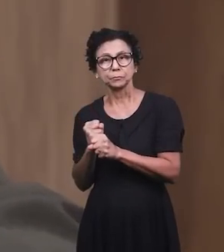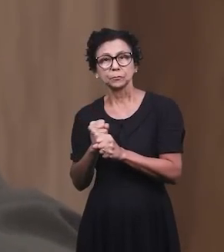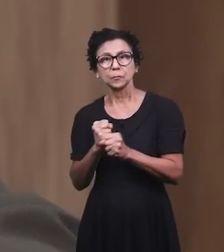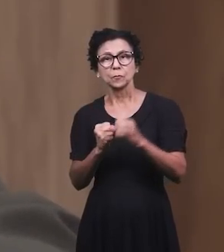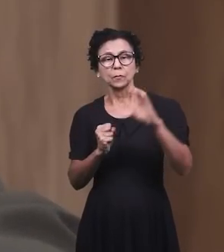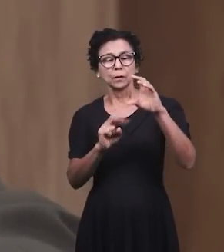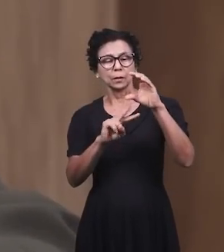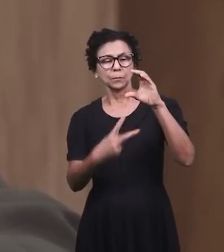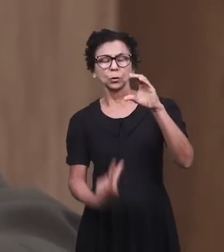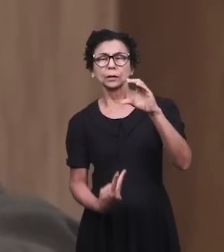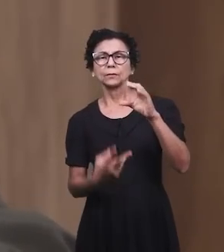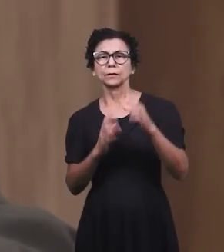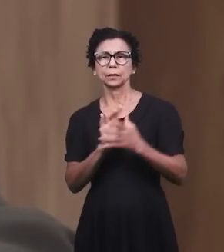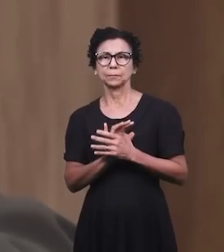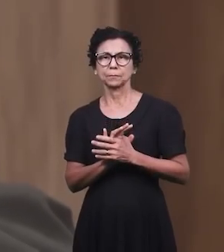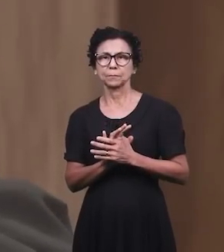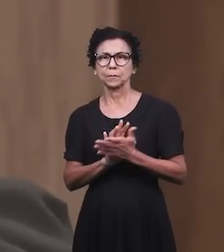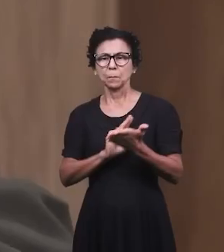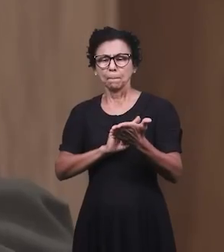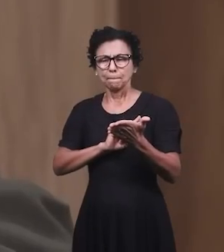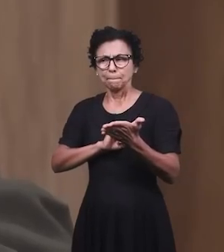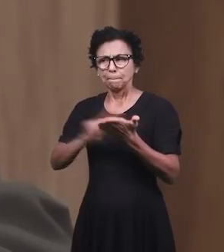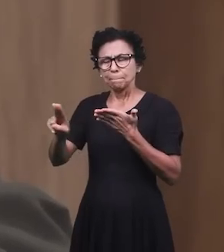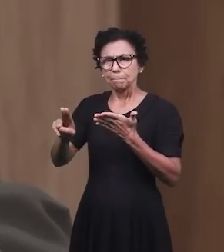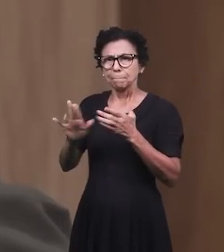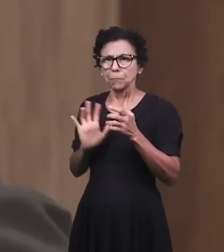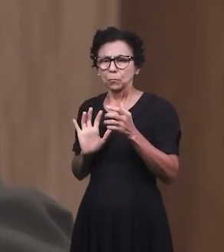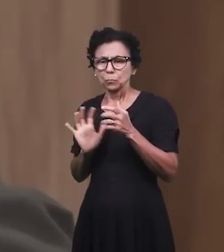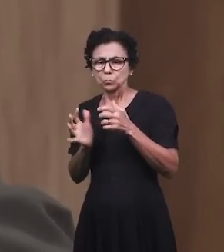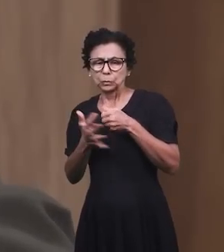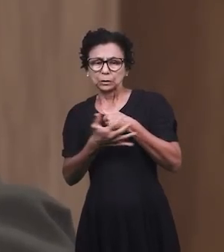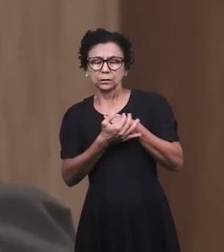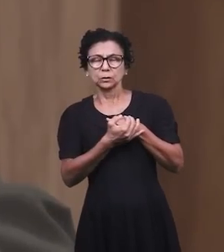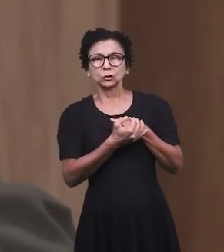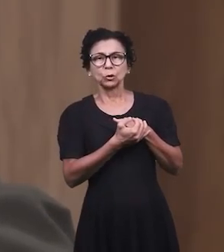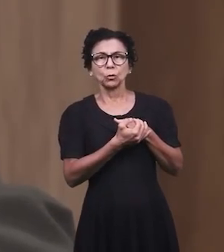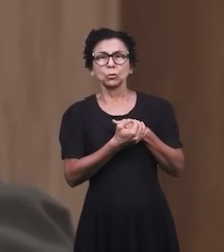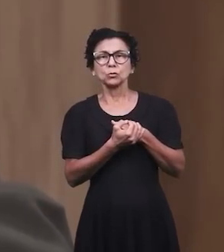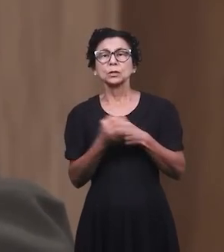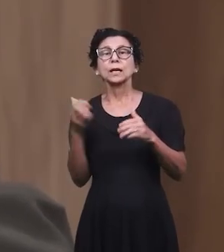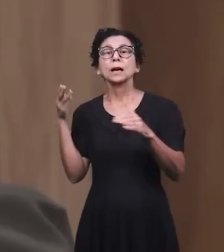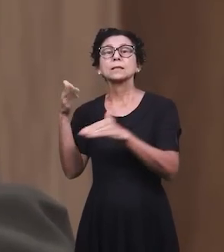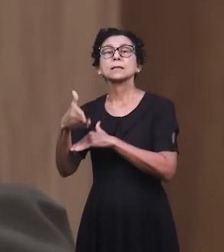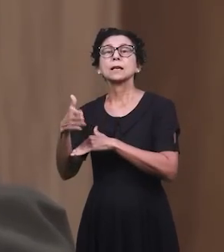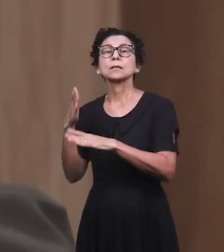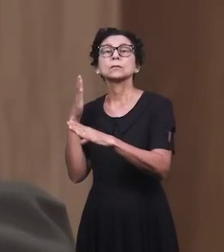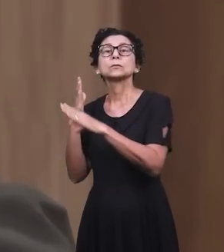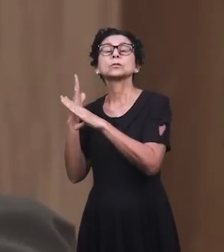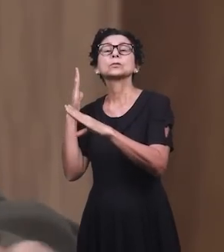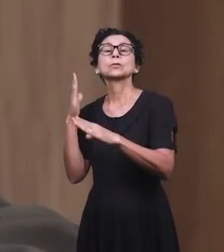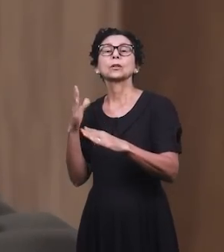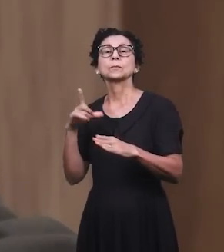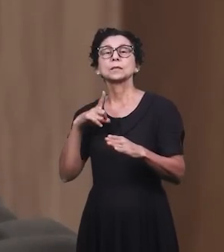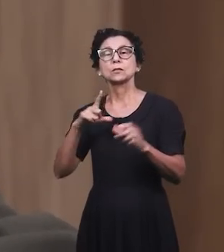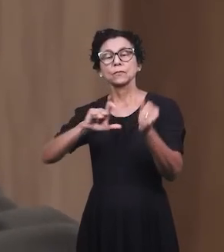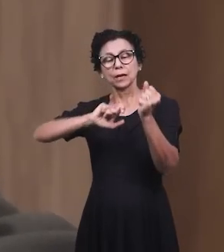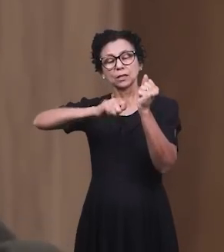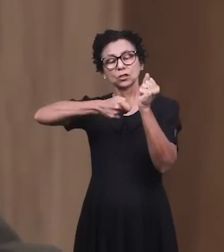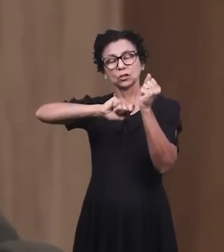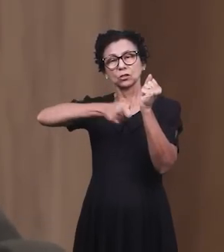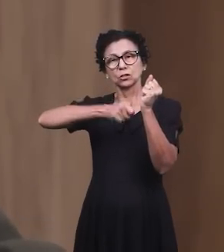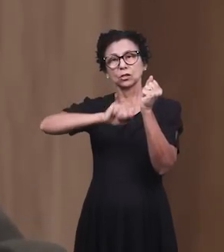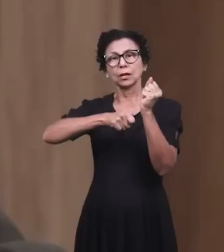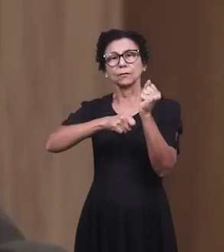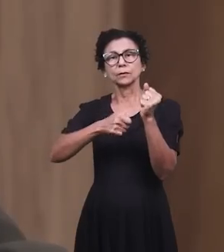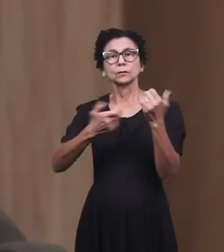uma mensagem e só tem acesso a essa mensagem aquele que tem acesso à chave. Basicamente é isso. E